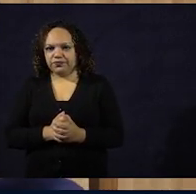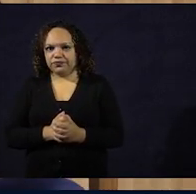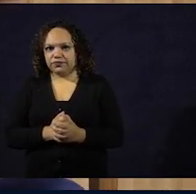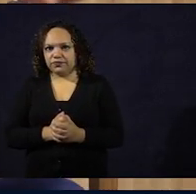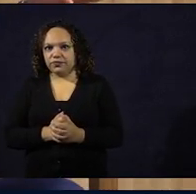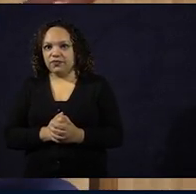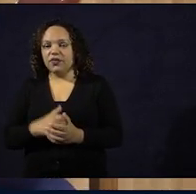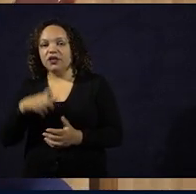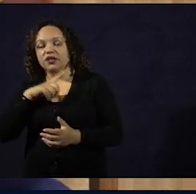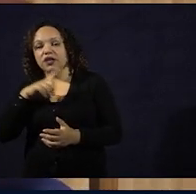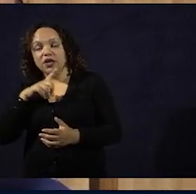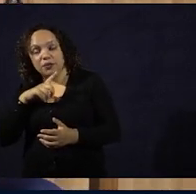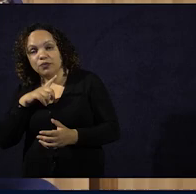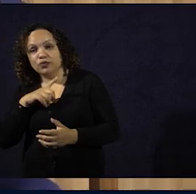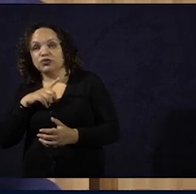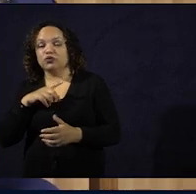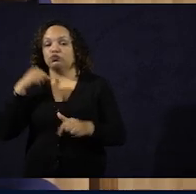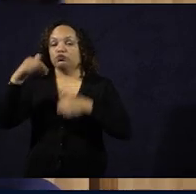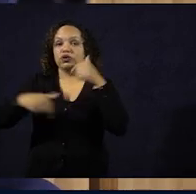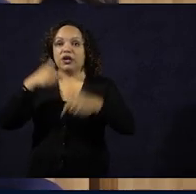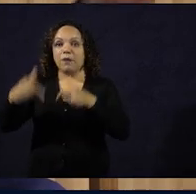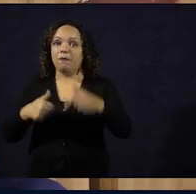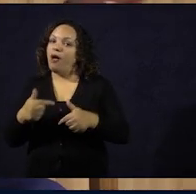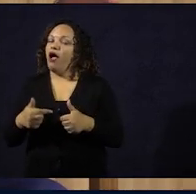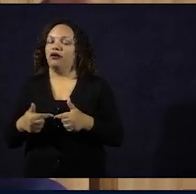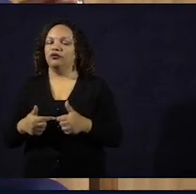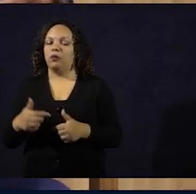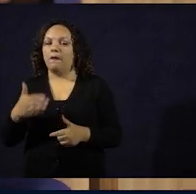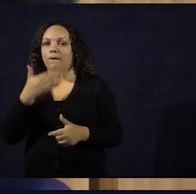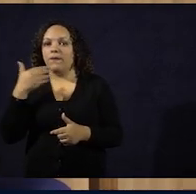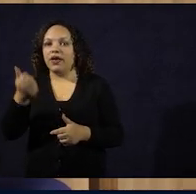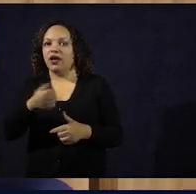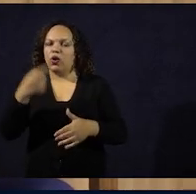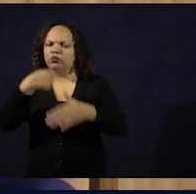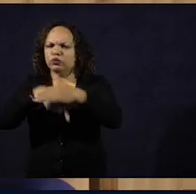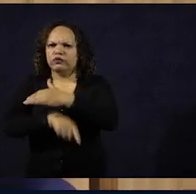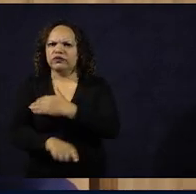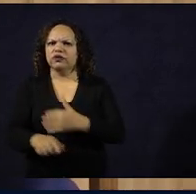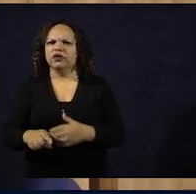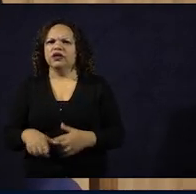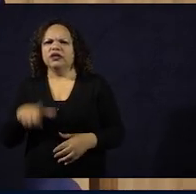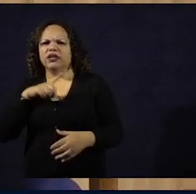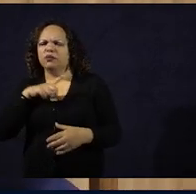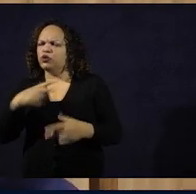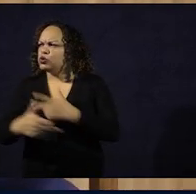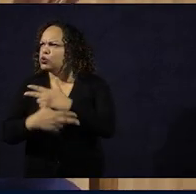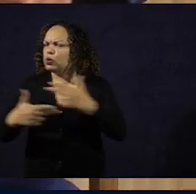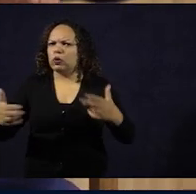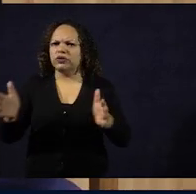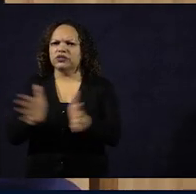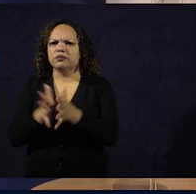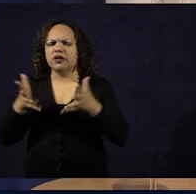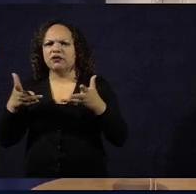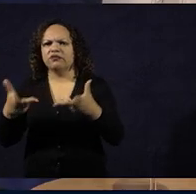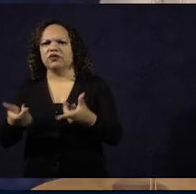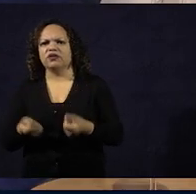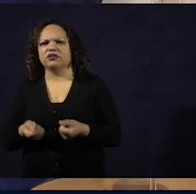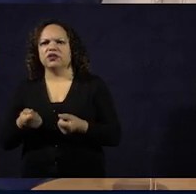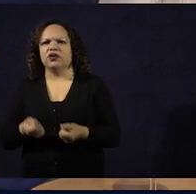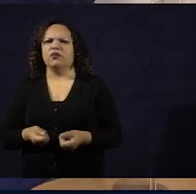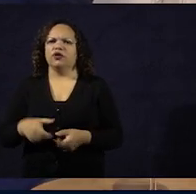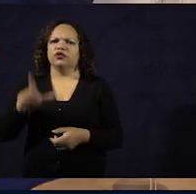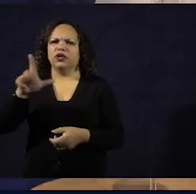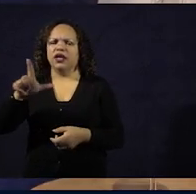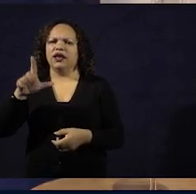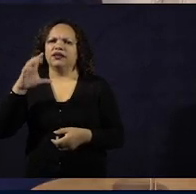hoje tem uns mercados de capitais mais profundos do mundo né diversos instrumentos disponíveis para vocês podem emitir cra